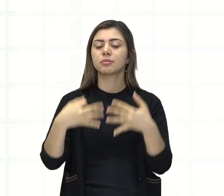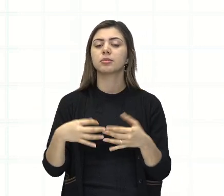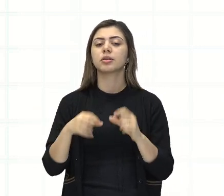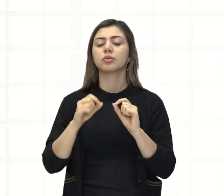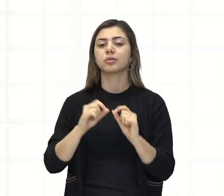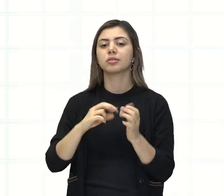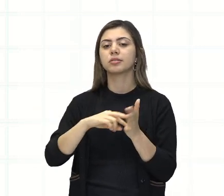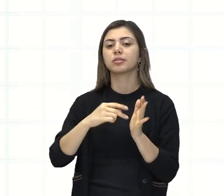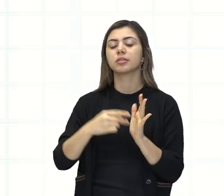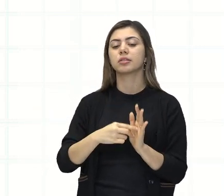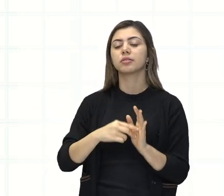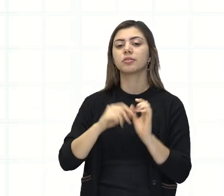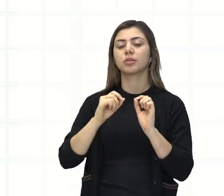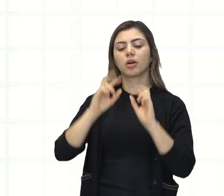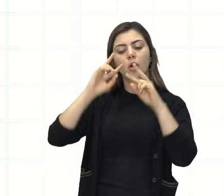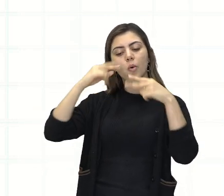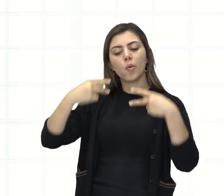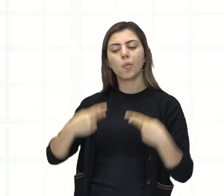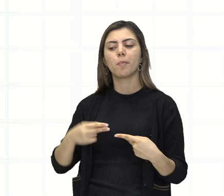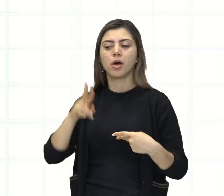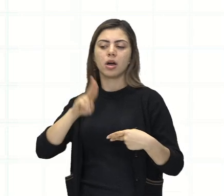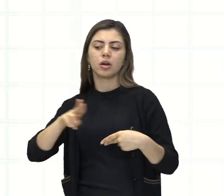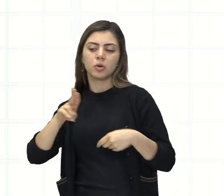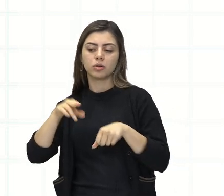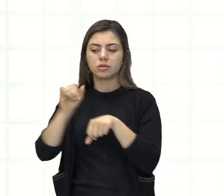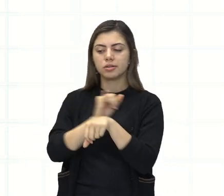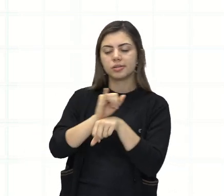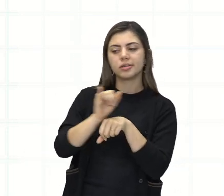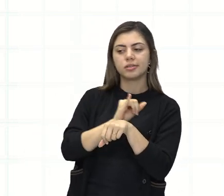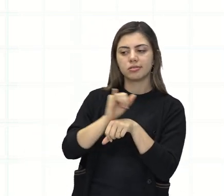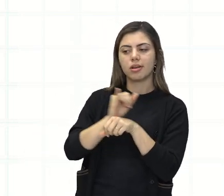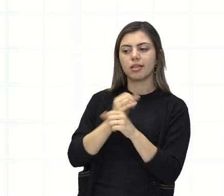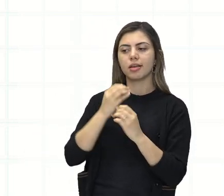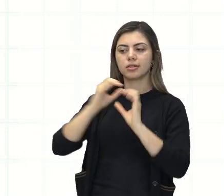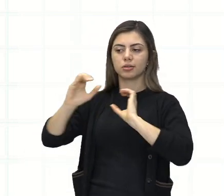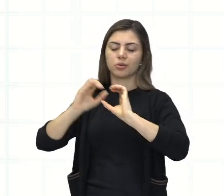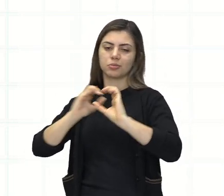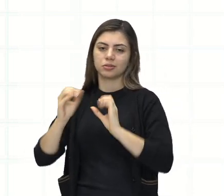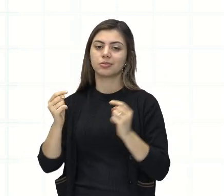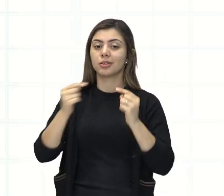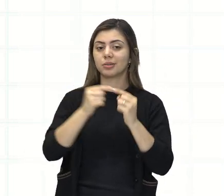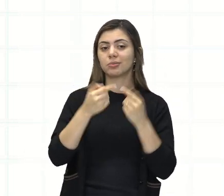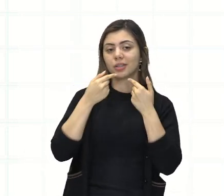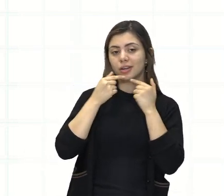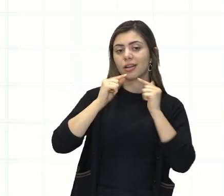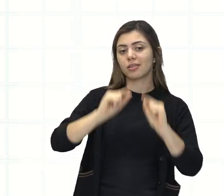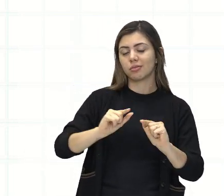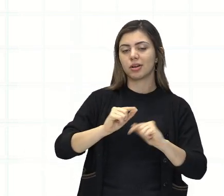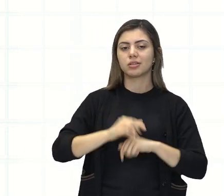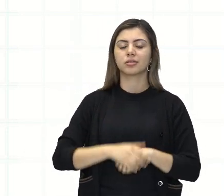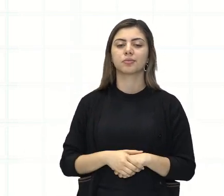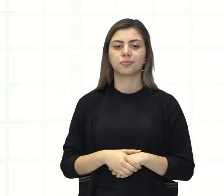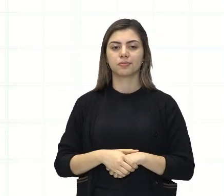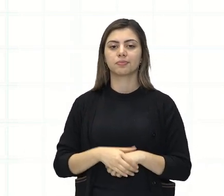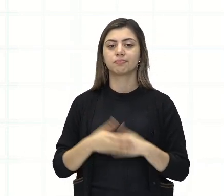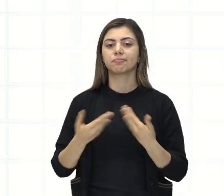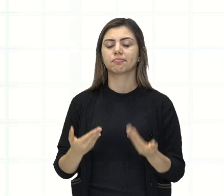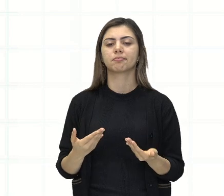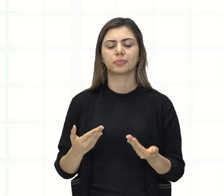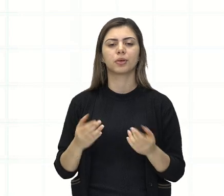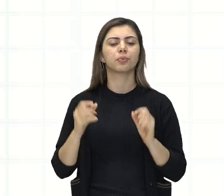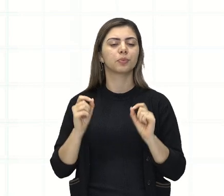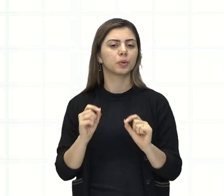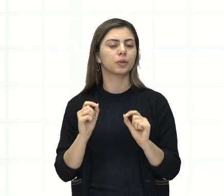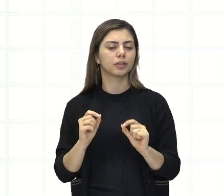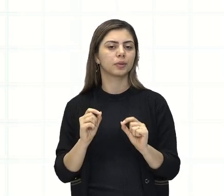ser humano ele vai utilizar a linguagem para se comunicar. Ou seja,